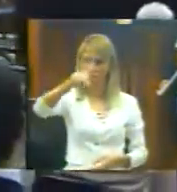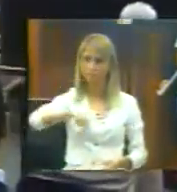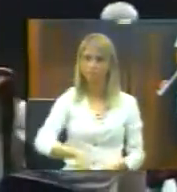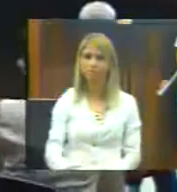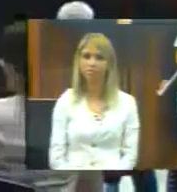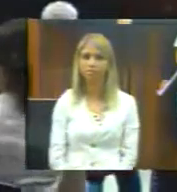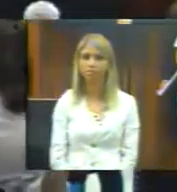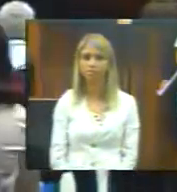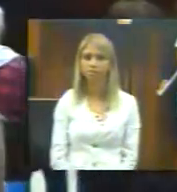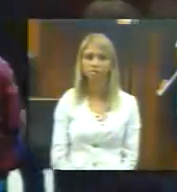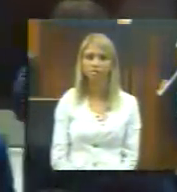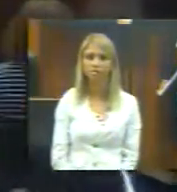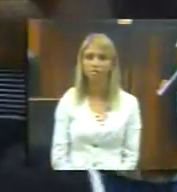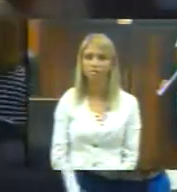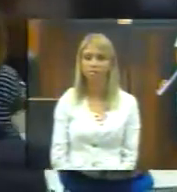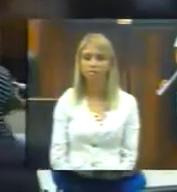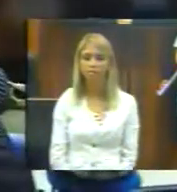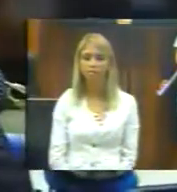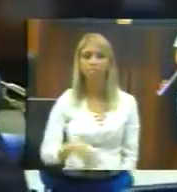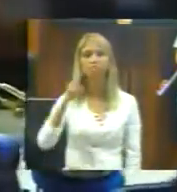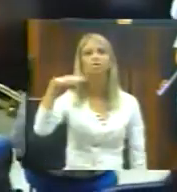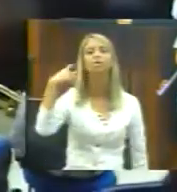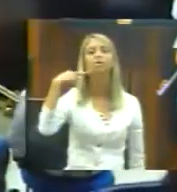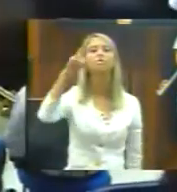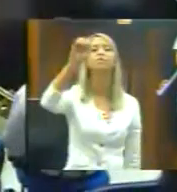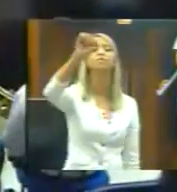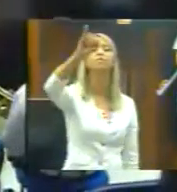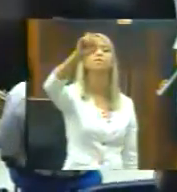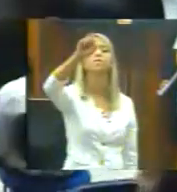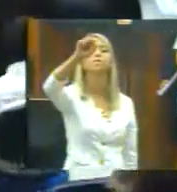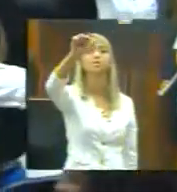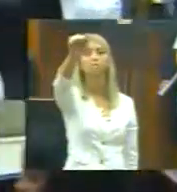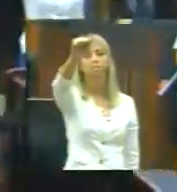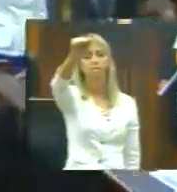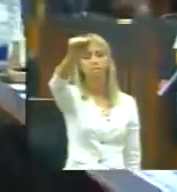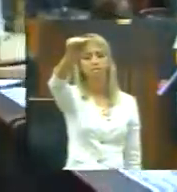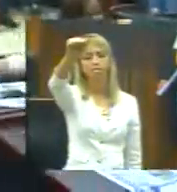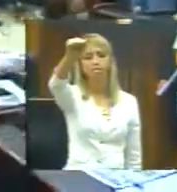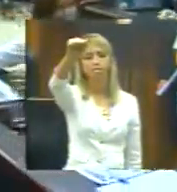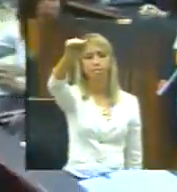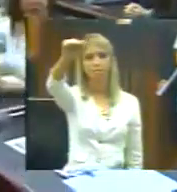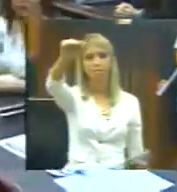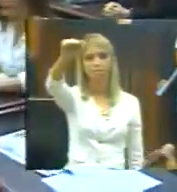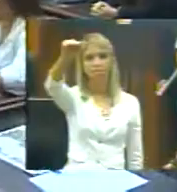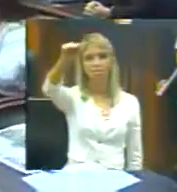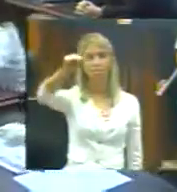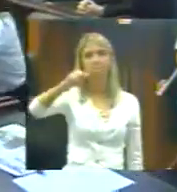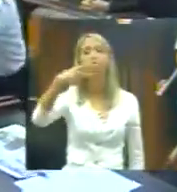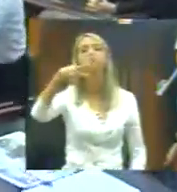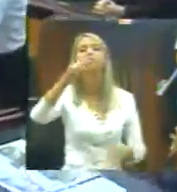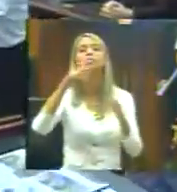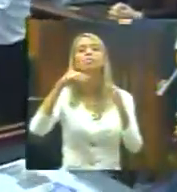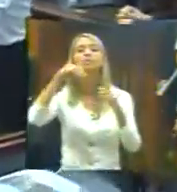Com a palavra, a nobre vereadora Raíssa Maria Cerqueira da Silva.